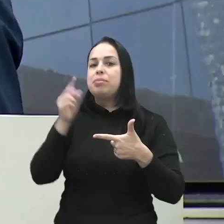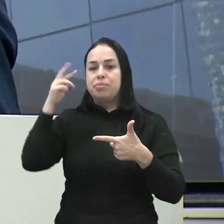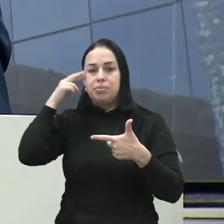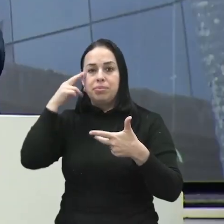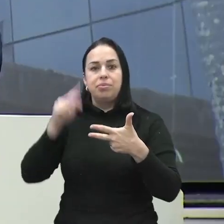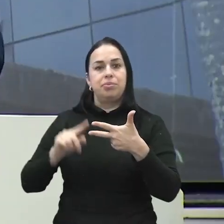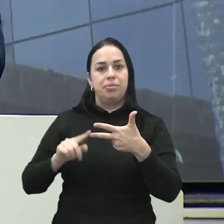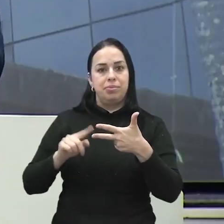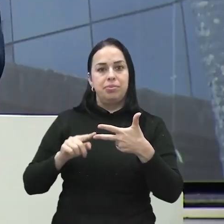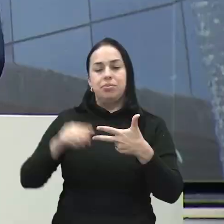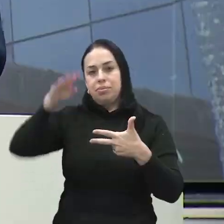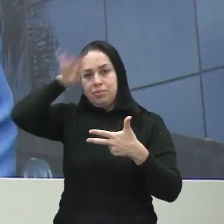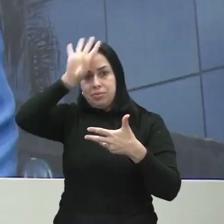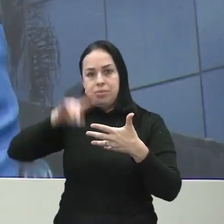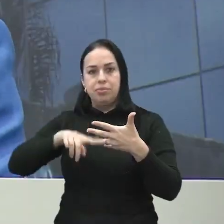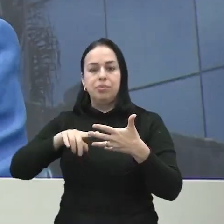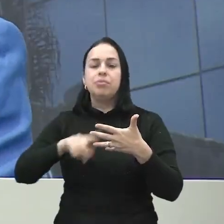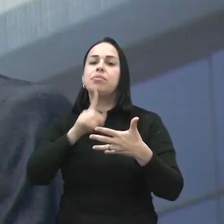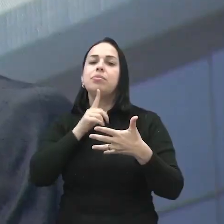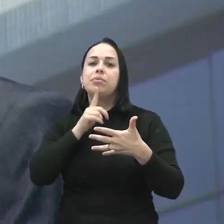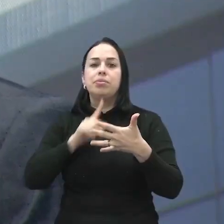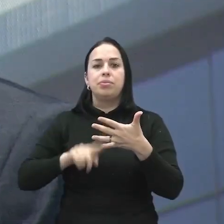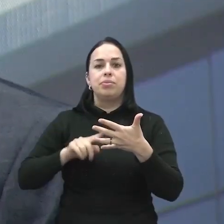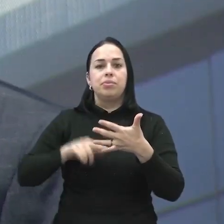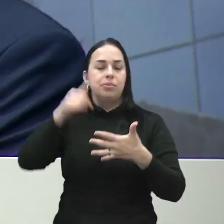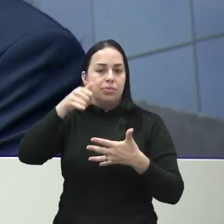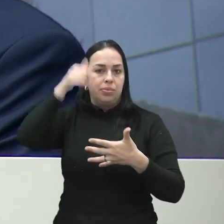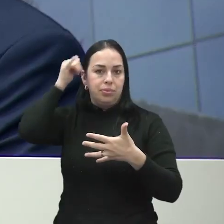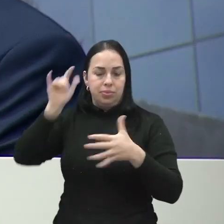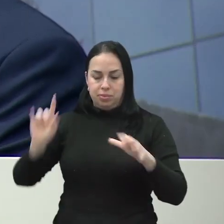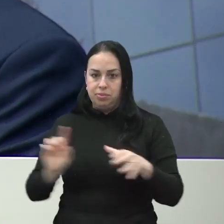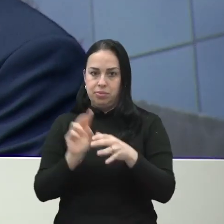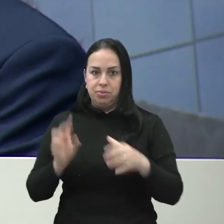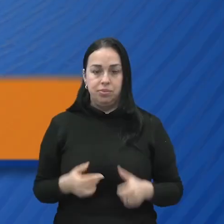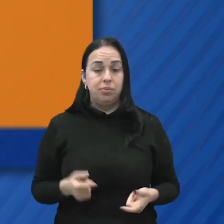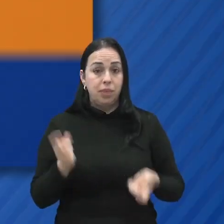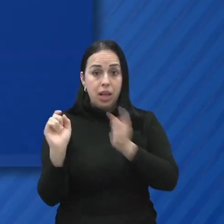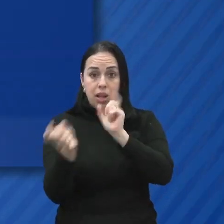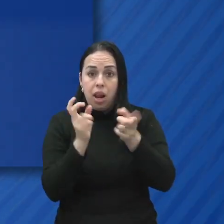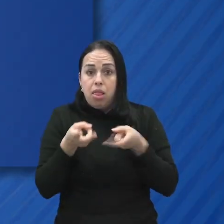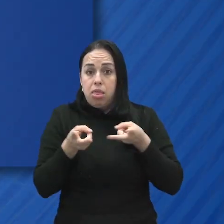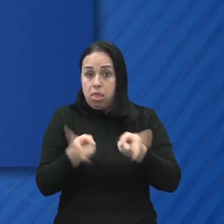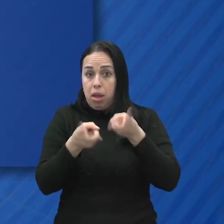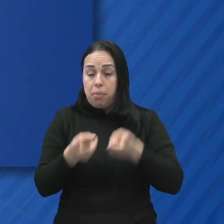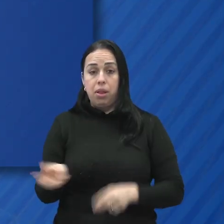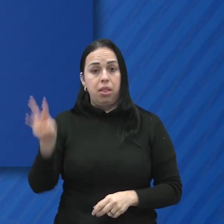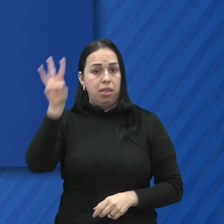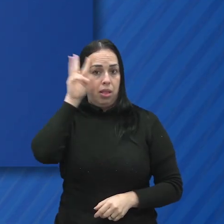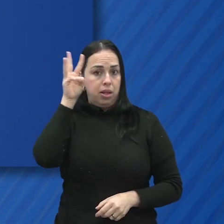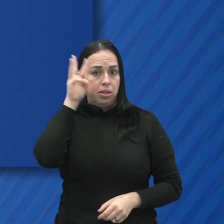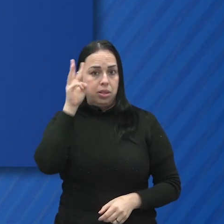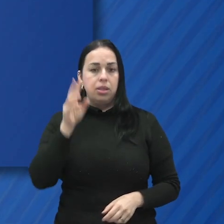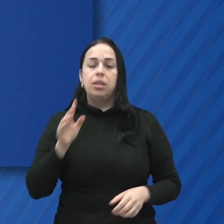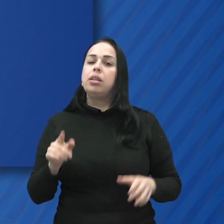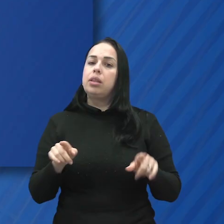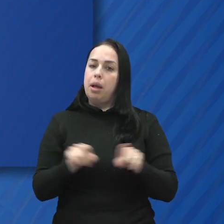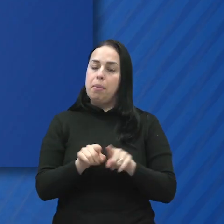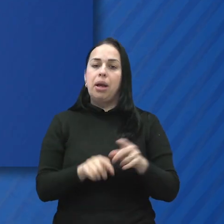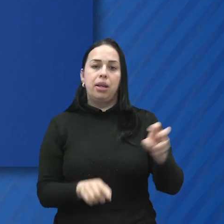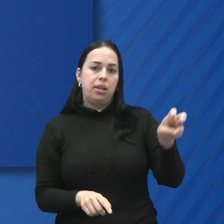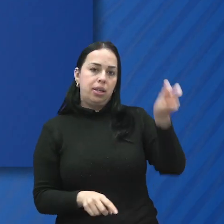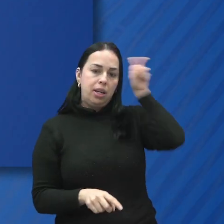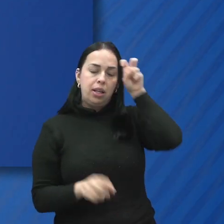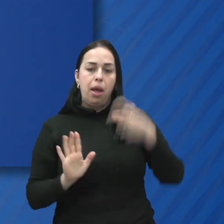Garcia, Rogério da Acazem, Sena, Sérgio Camargo e Sidney Campos. As sessões da Câmara são realizadas todas as